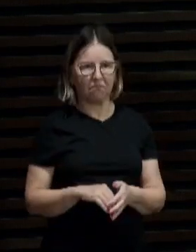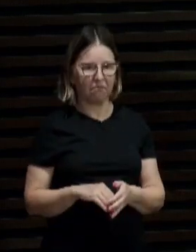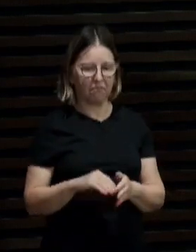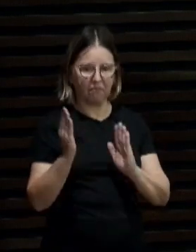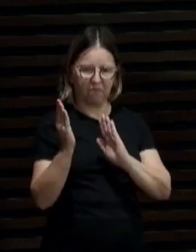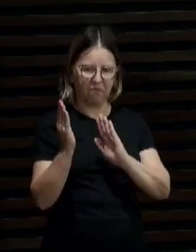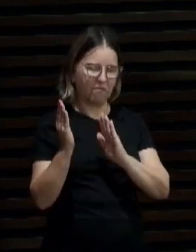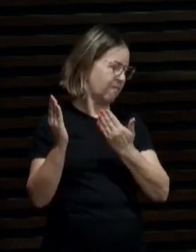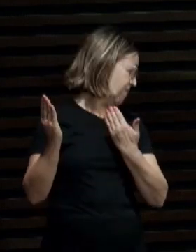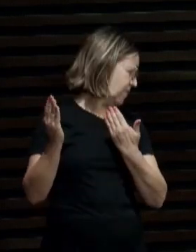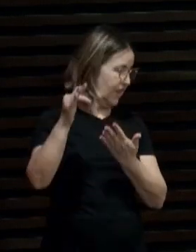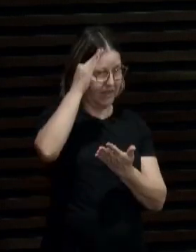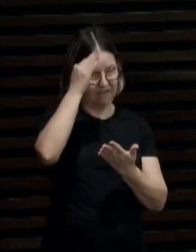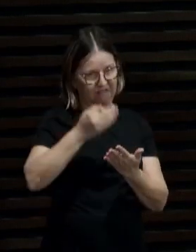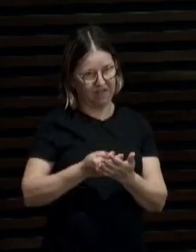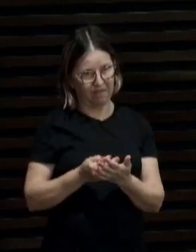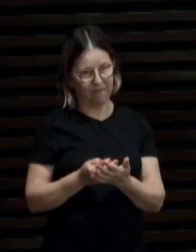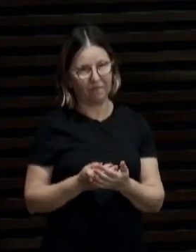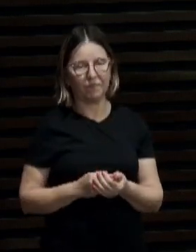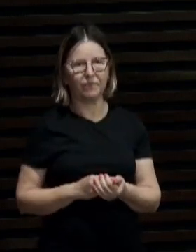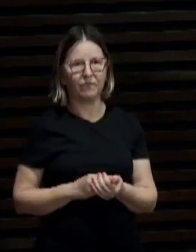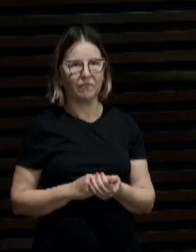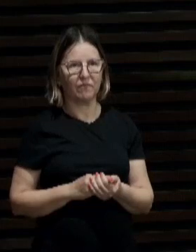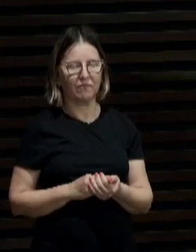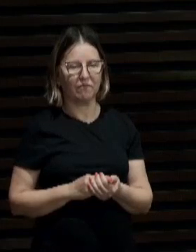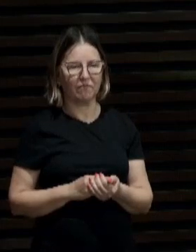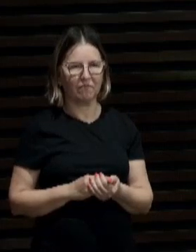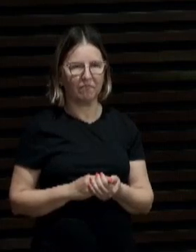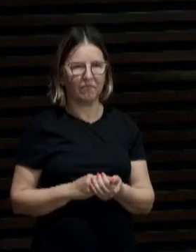Ele não fala que apostatou da fé, mas ele apostatou da comunhão.